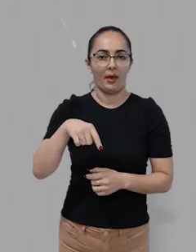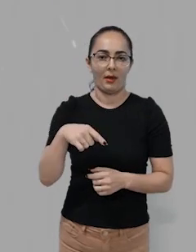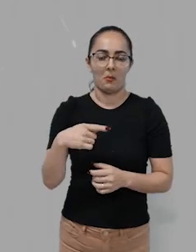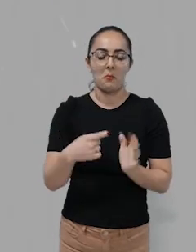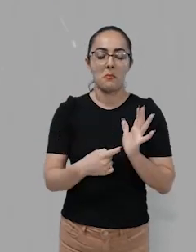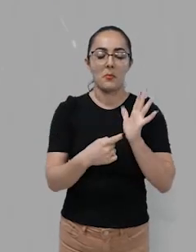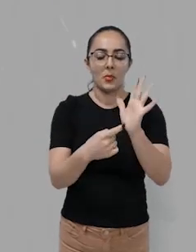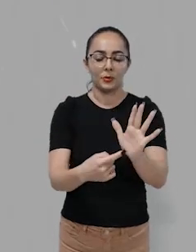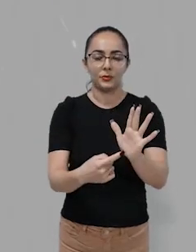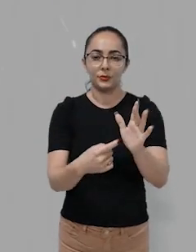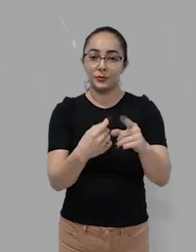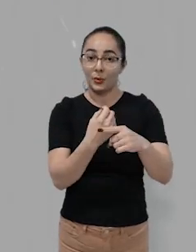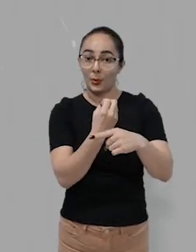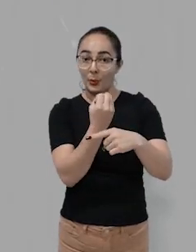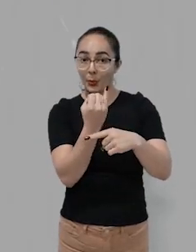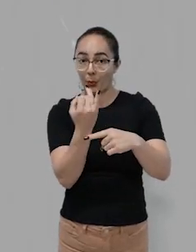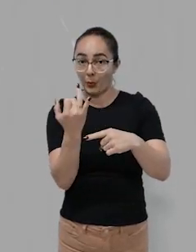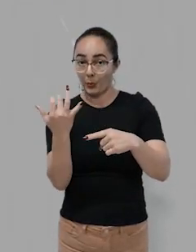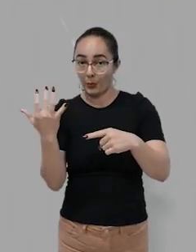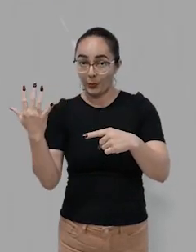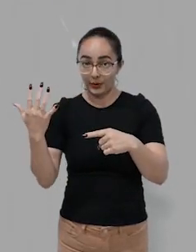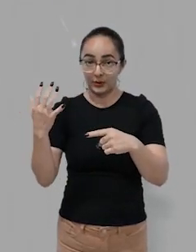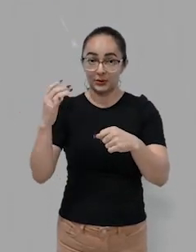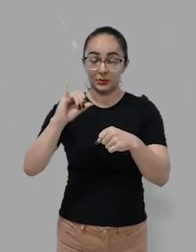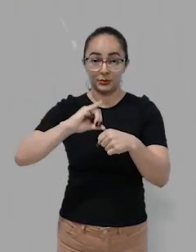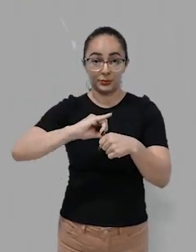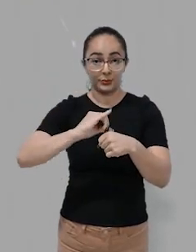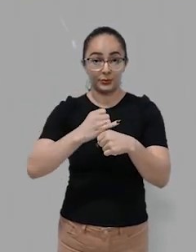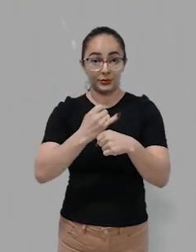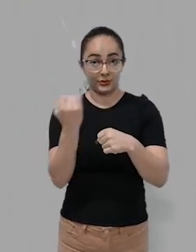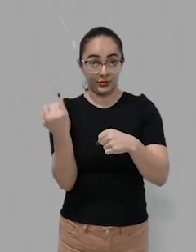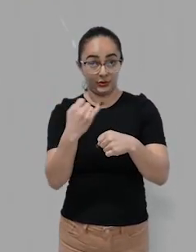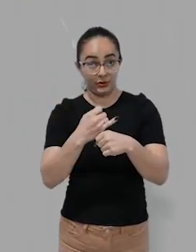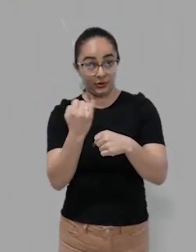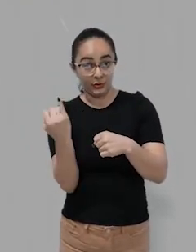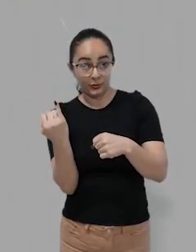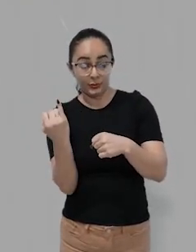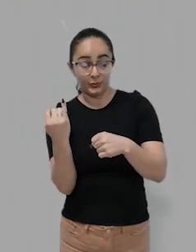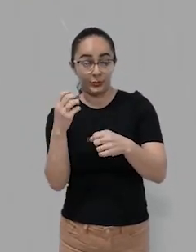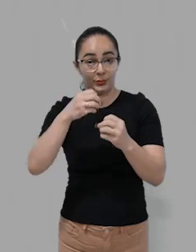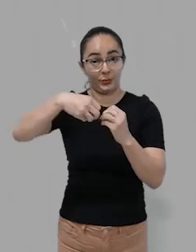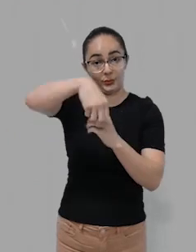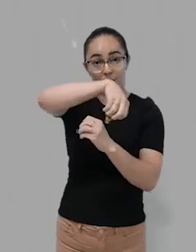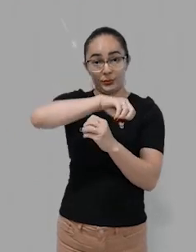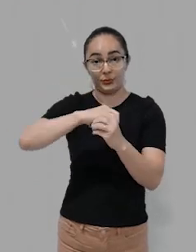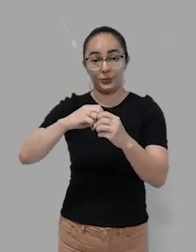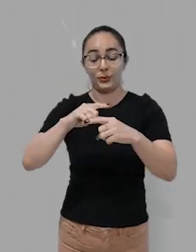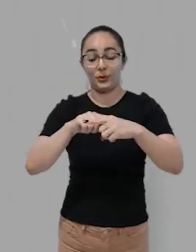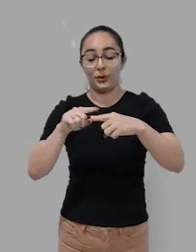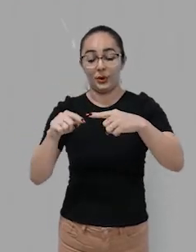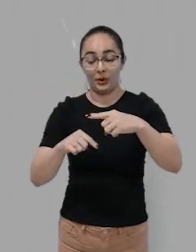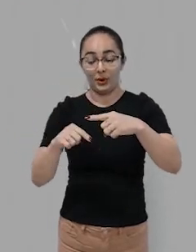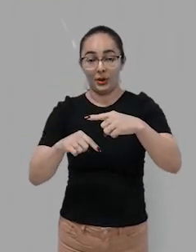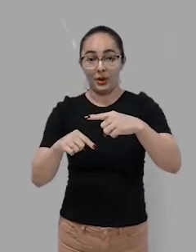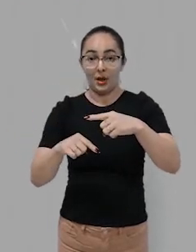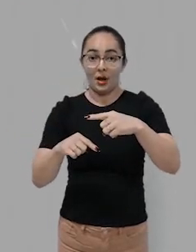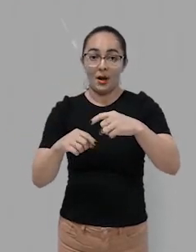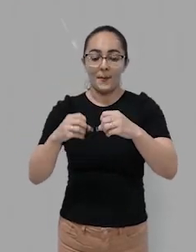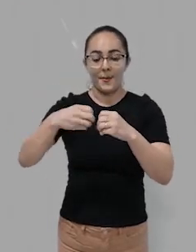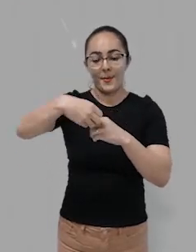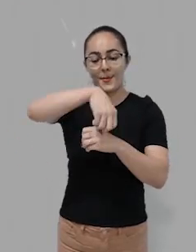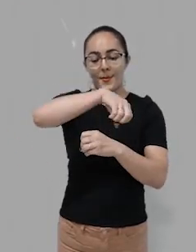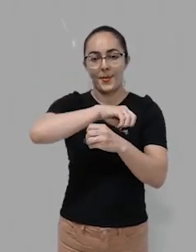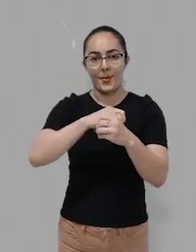moléculas, a quantidade de íons, né, moléculas ionizadas pela quantidade de moléculas iniciais